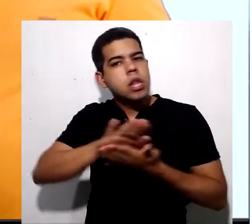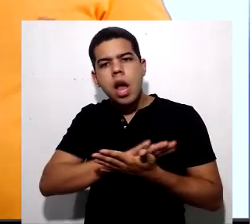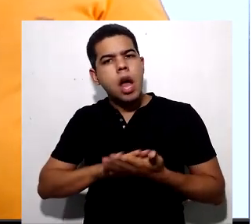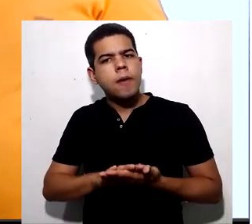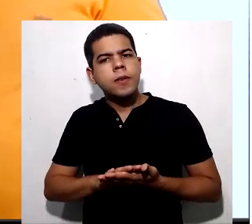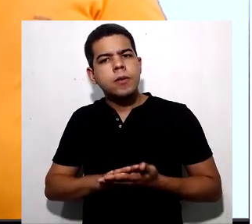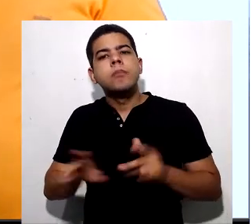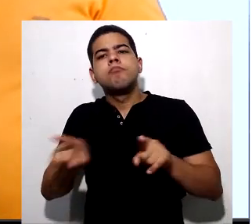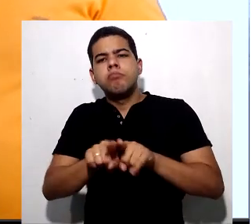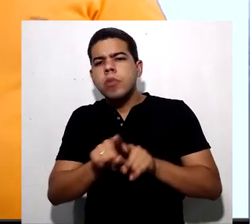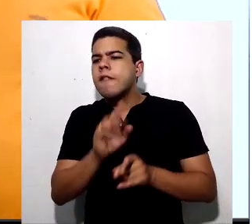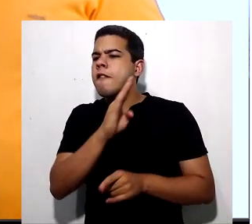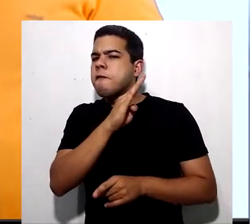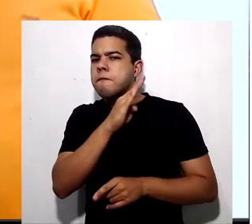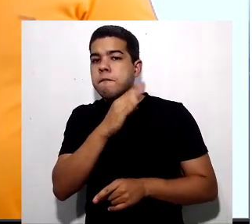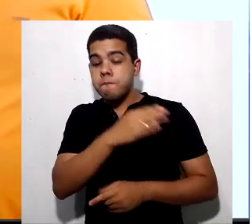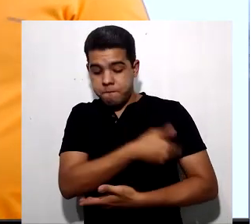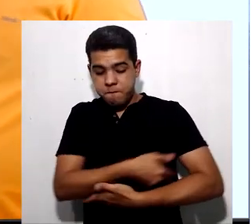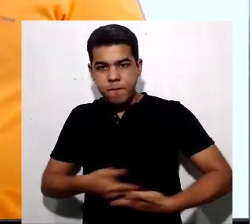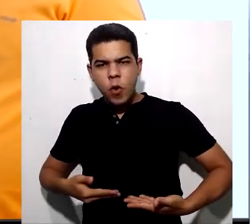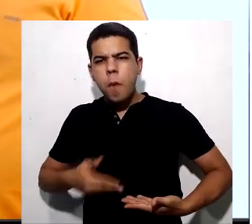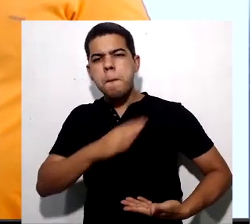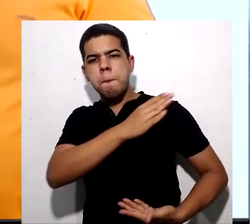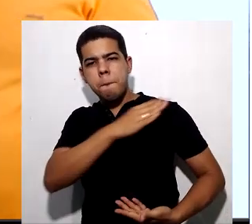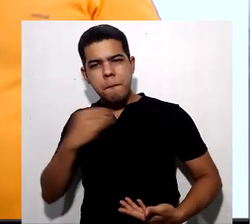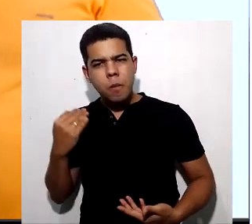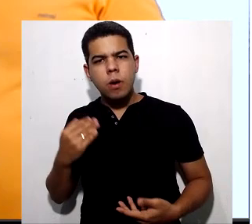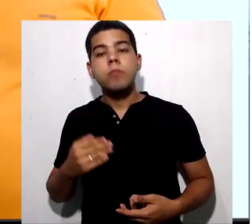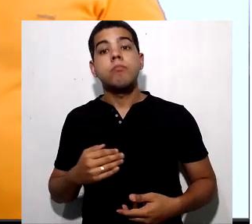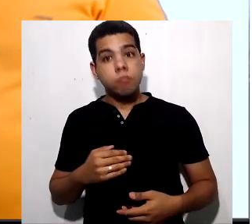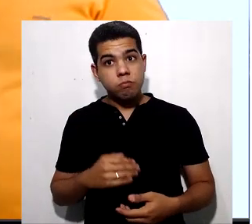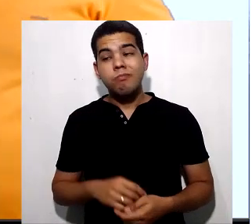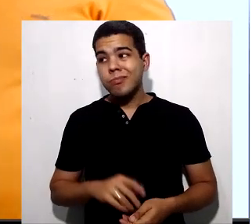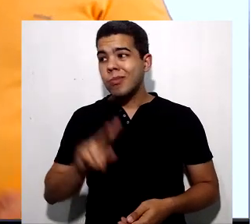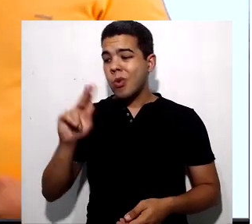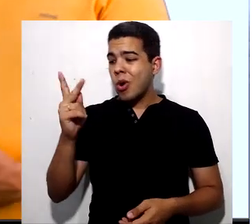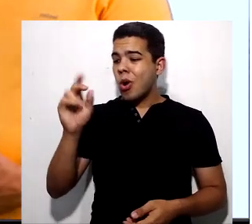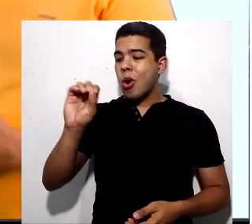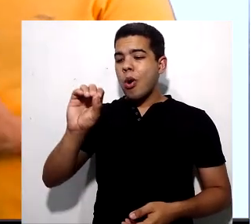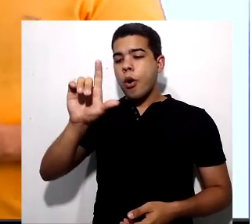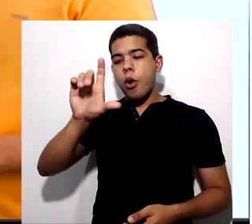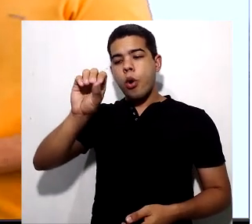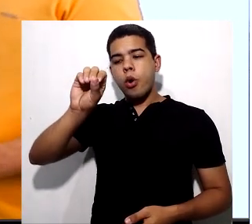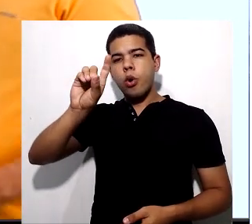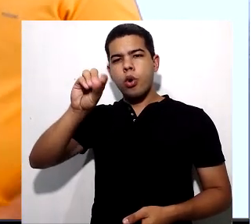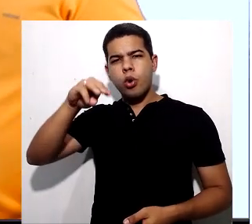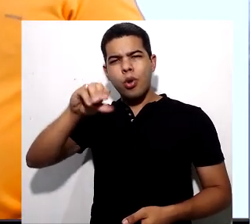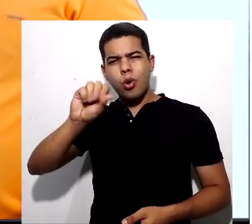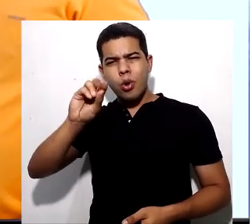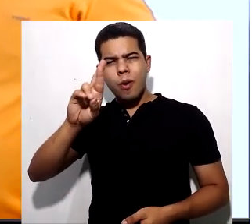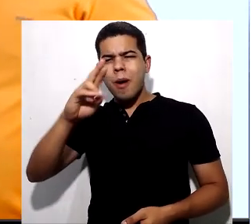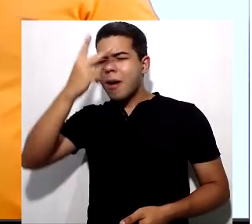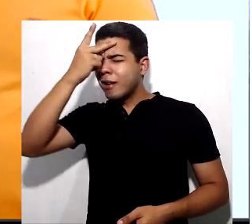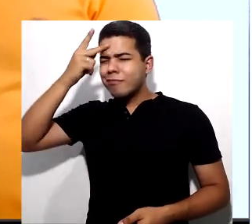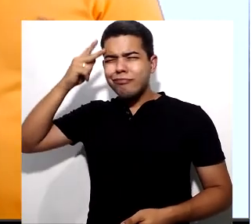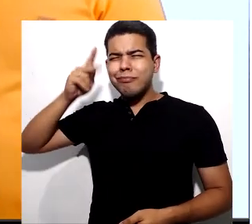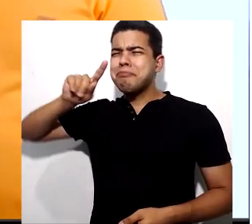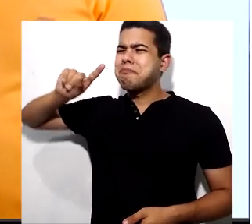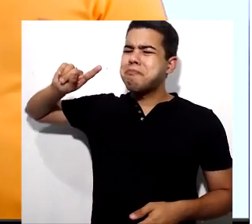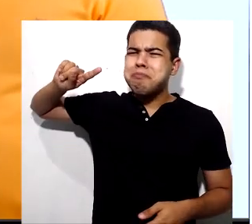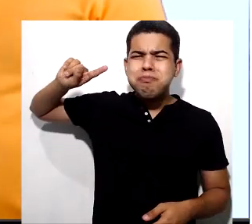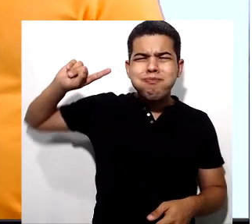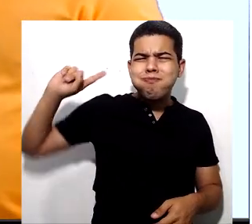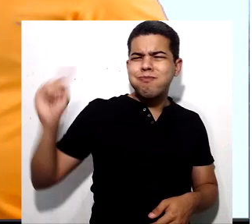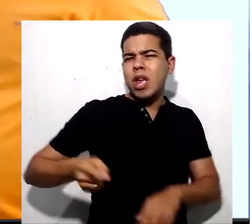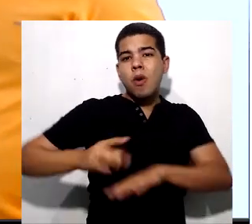judeus, e há o Holodomor. Holodomor, chamado de o Holocausto Ucraniano. Morreram milhões e milhões